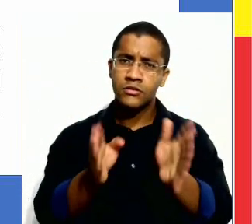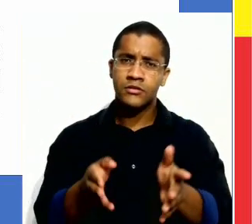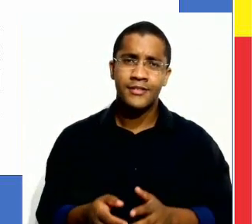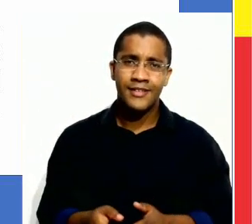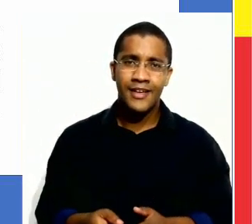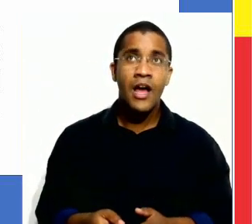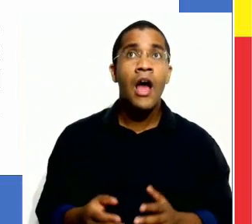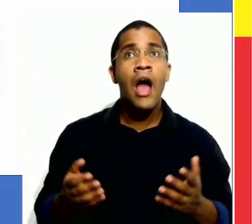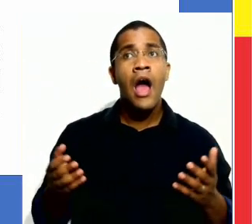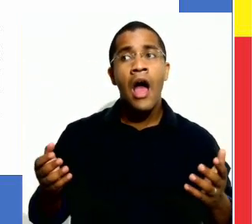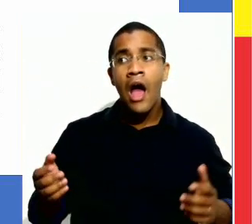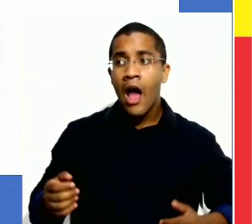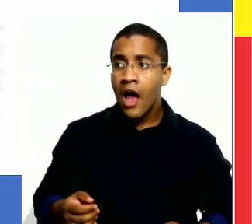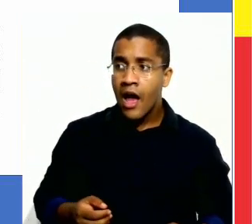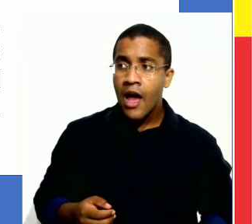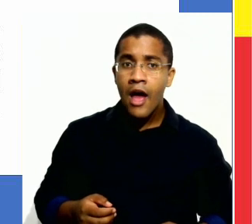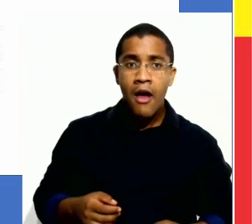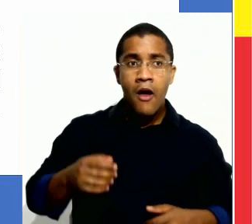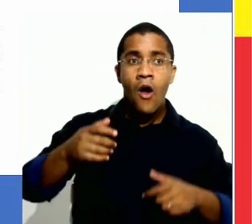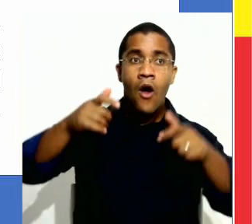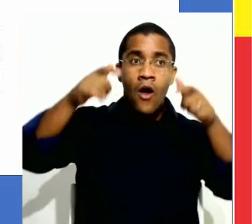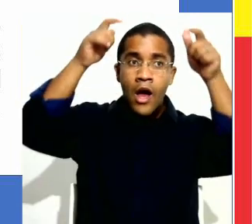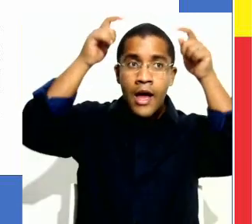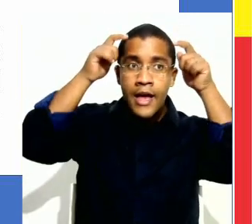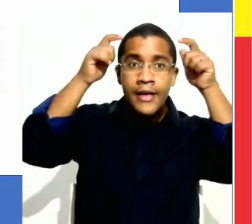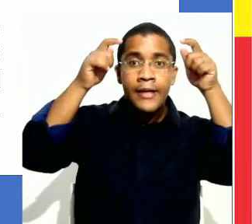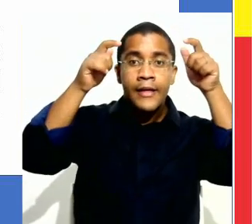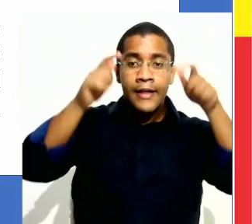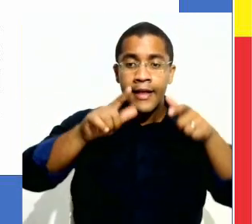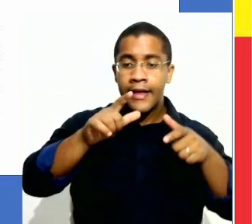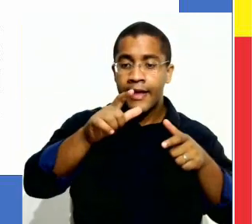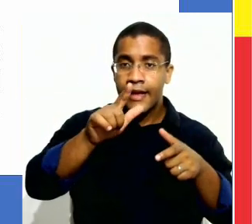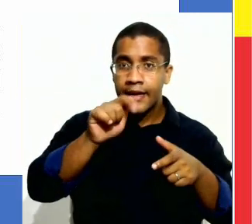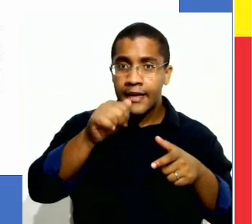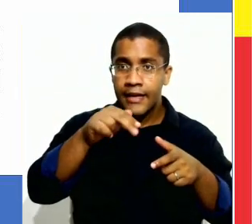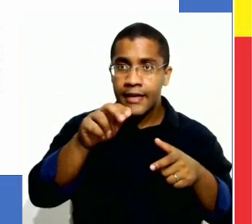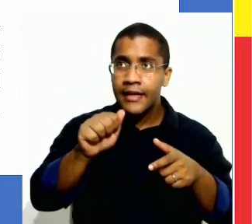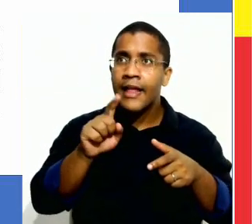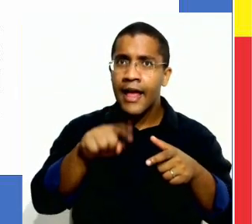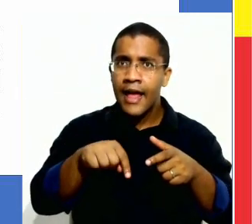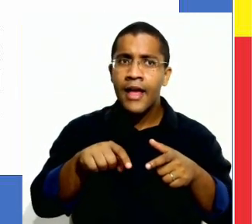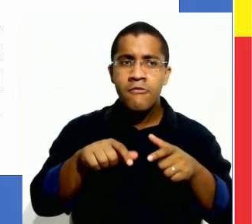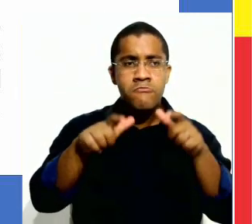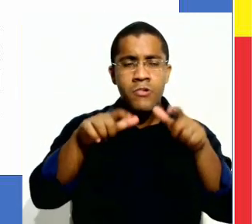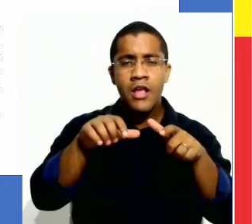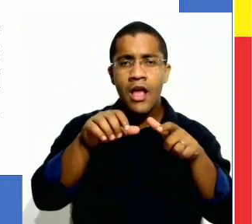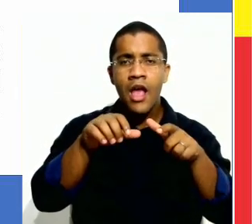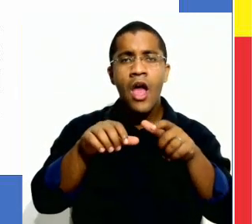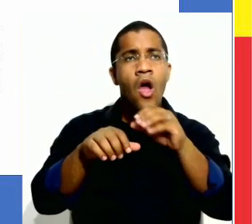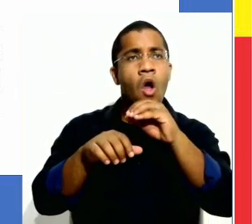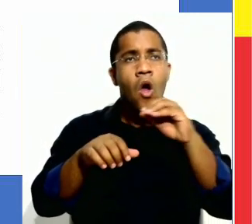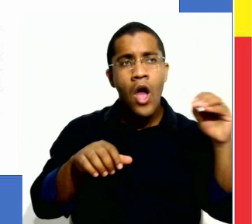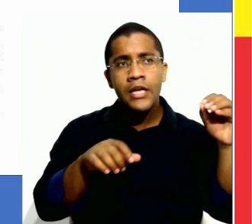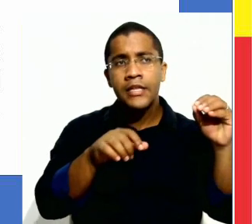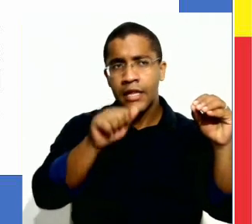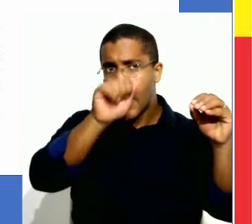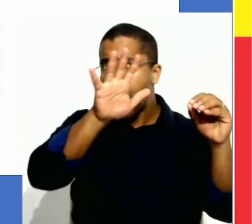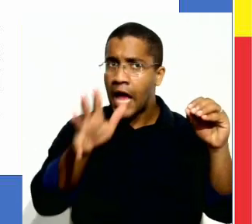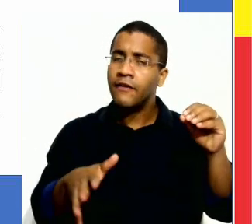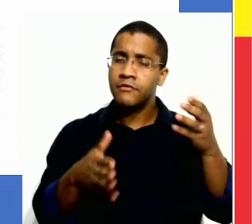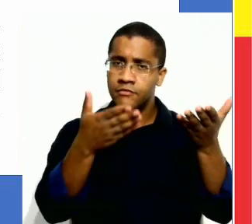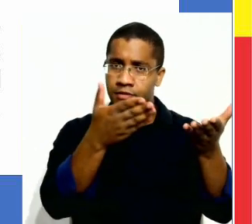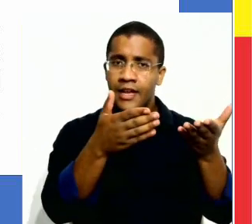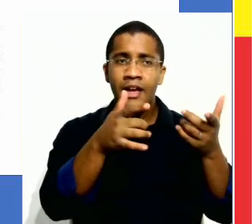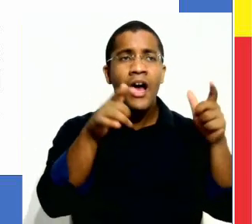Gana. Ah, professor, o reino de Gana ficava na região oeste da África. Beleza. Aonde?